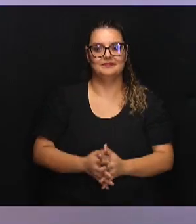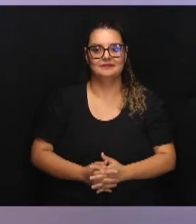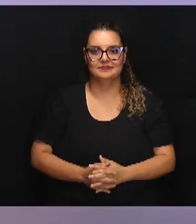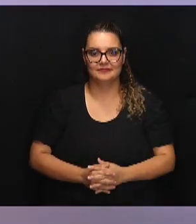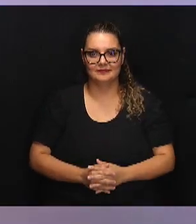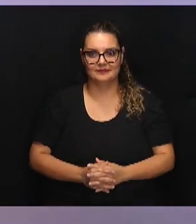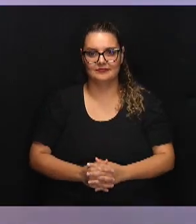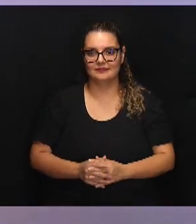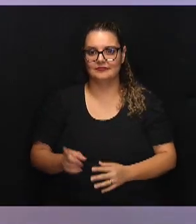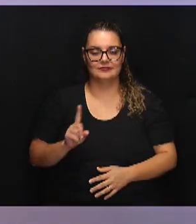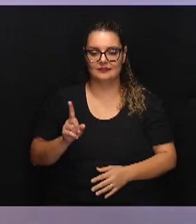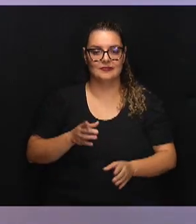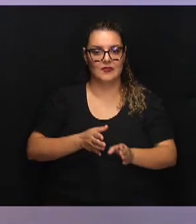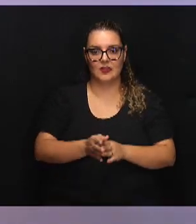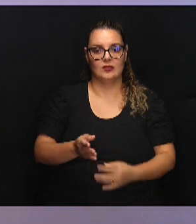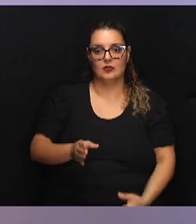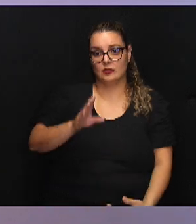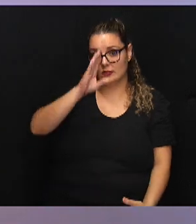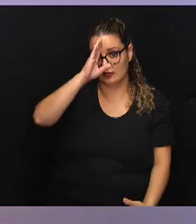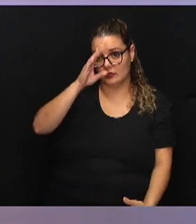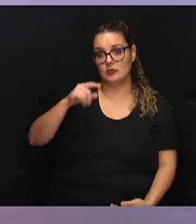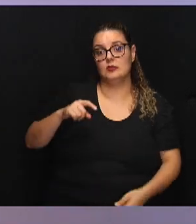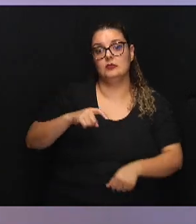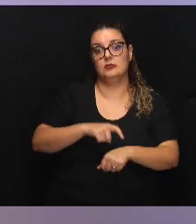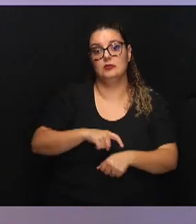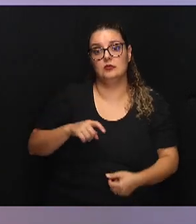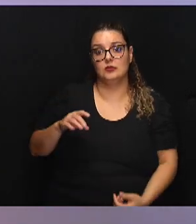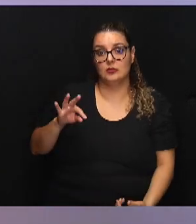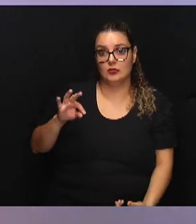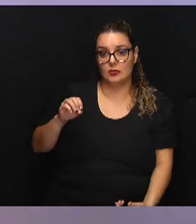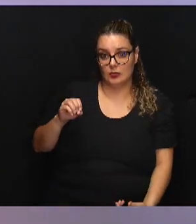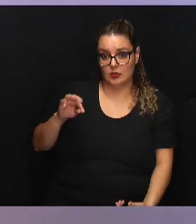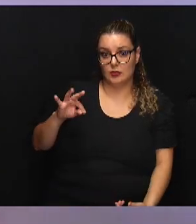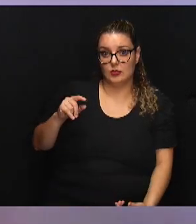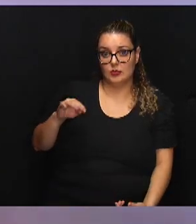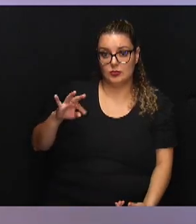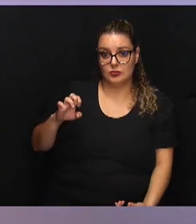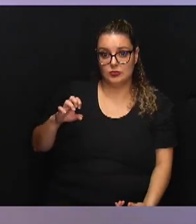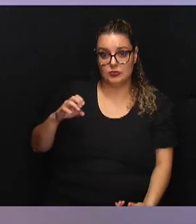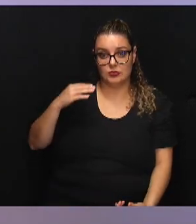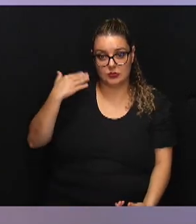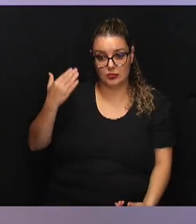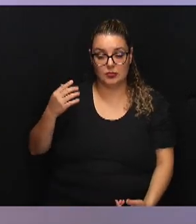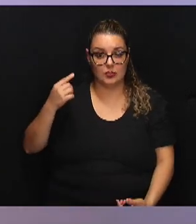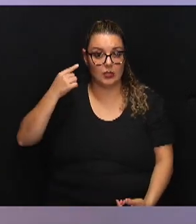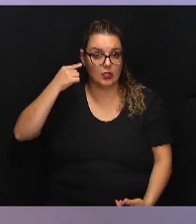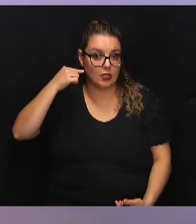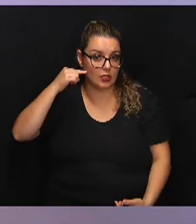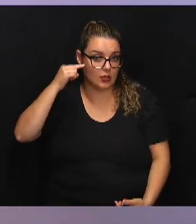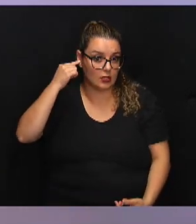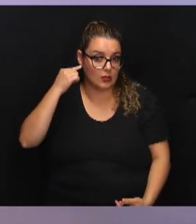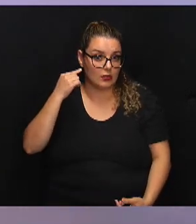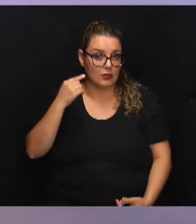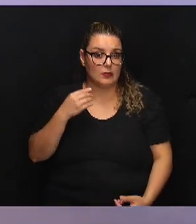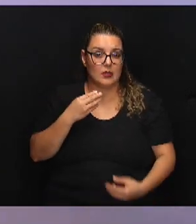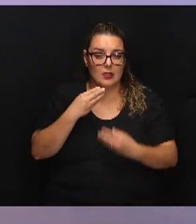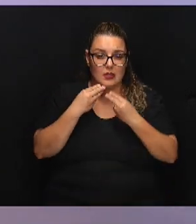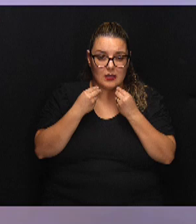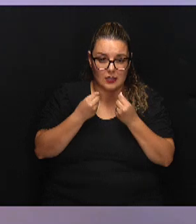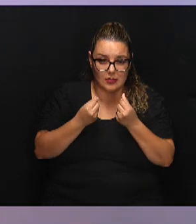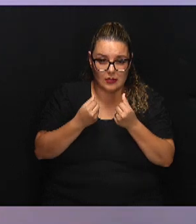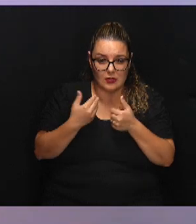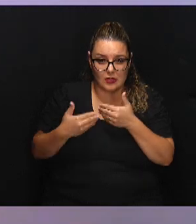Não é recomendado, principalmente nesses quadros de otite externa. A pele do canal do ouvido fica mais sensível porque tem um